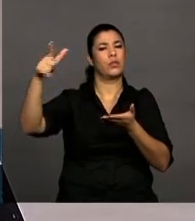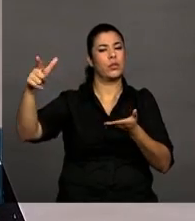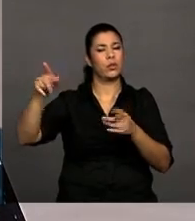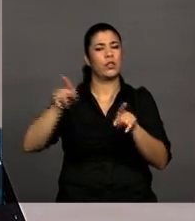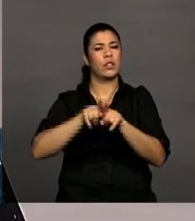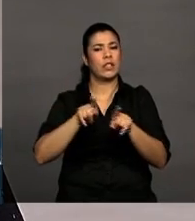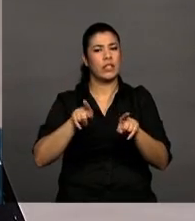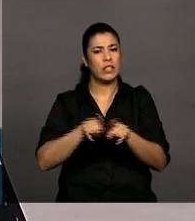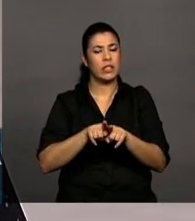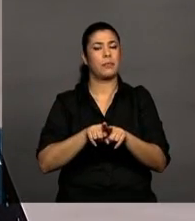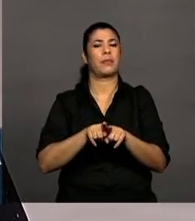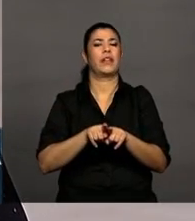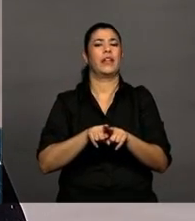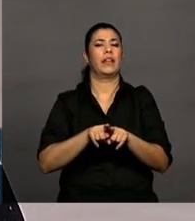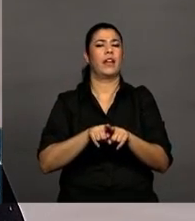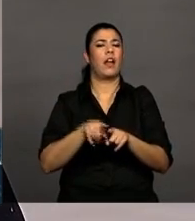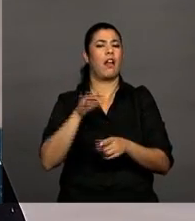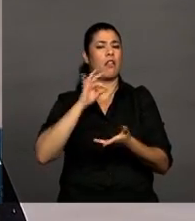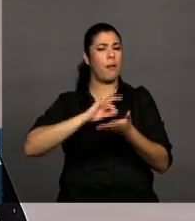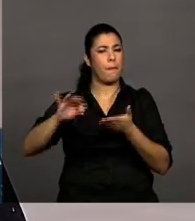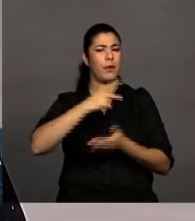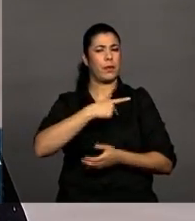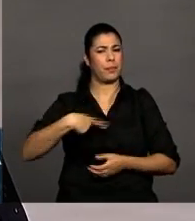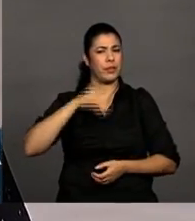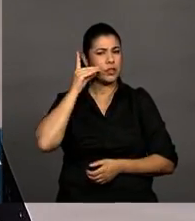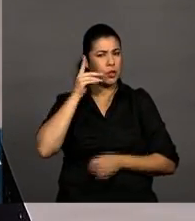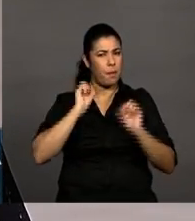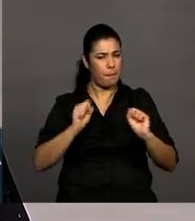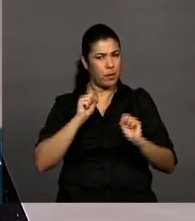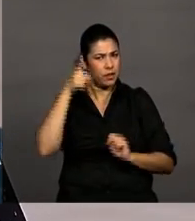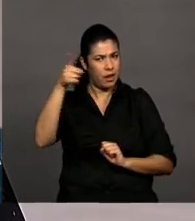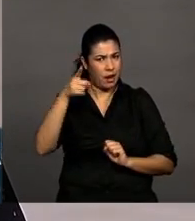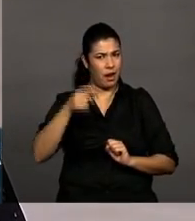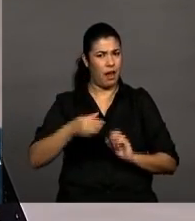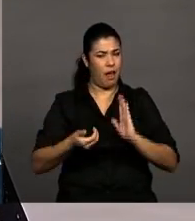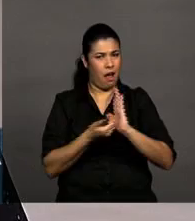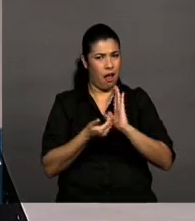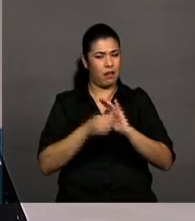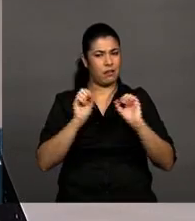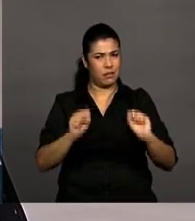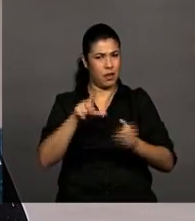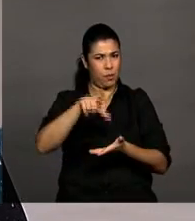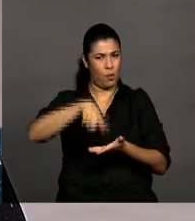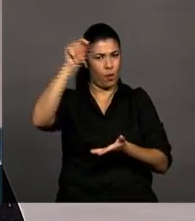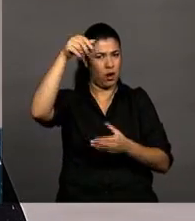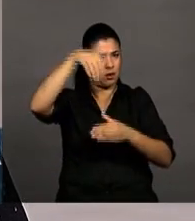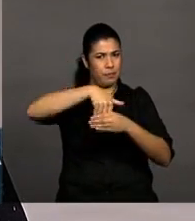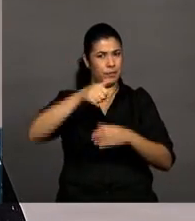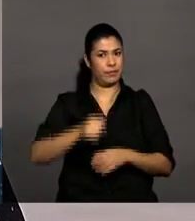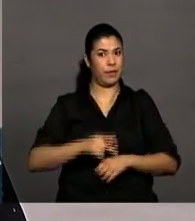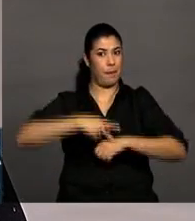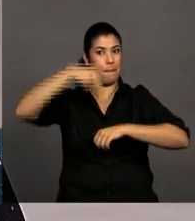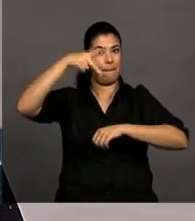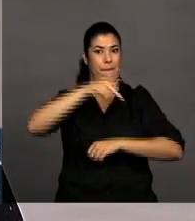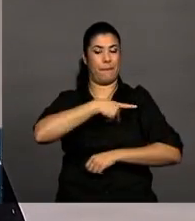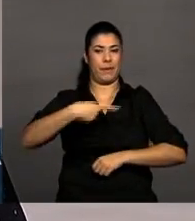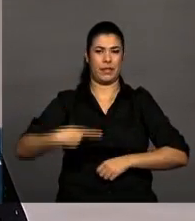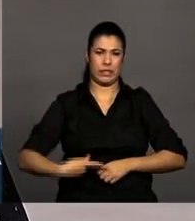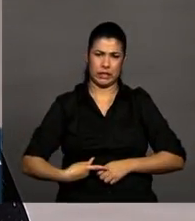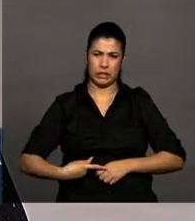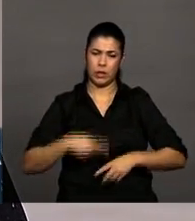eleito presidente da Câmara e eu queria saber como é que vocês estão trabalhando com essa possibilidade e como ser